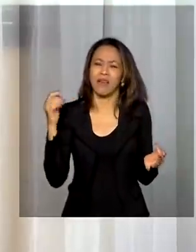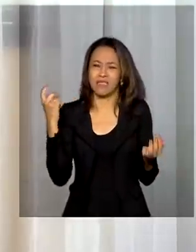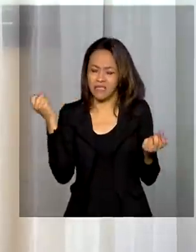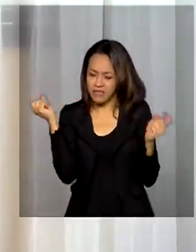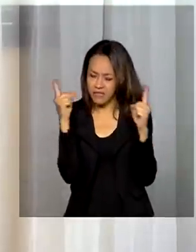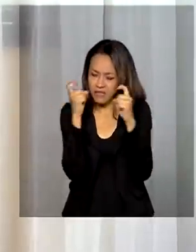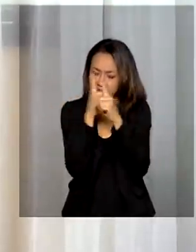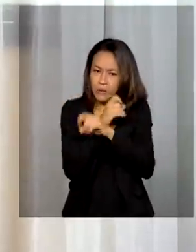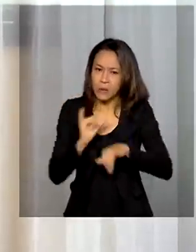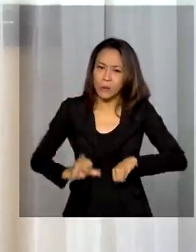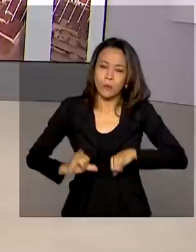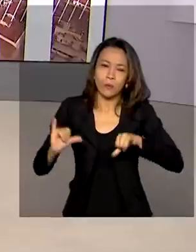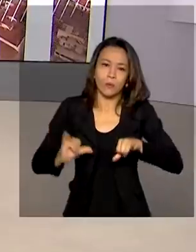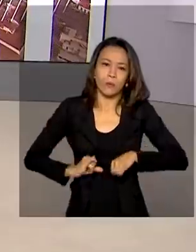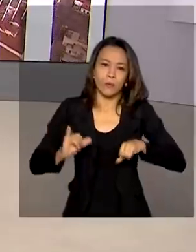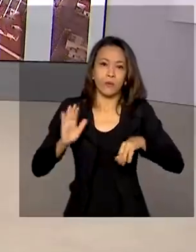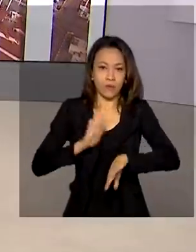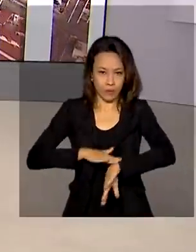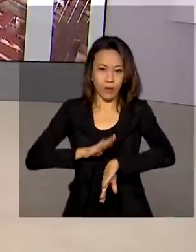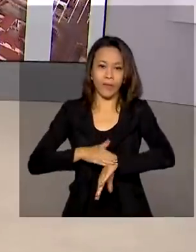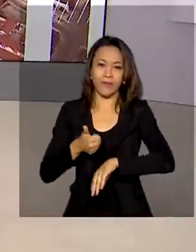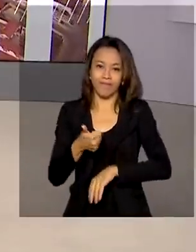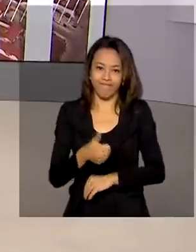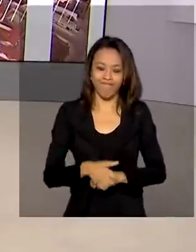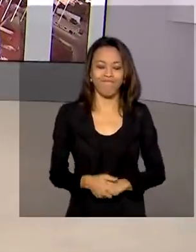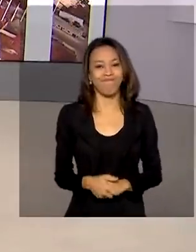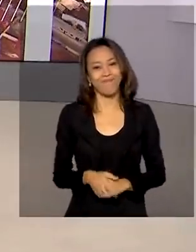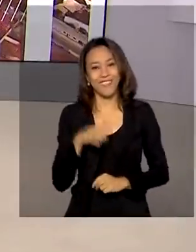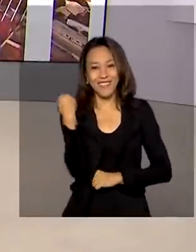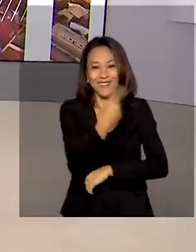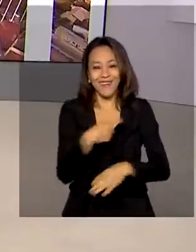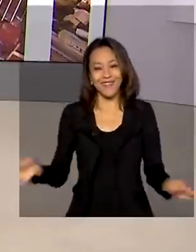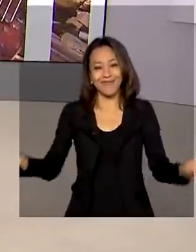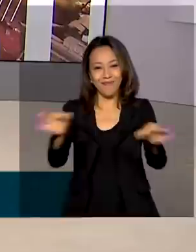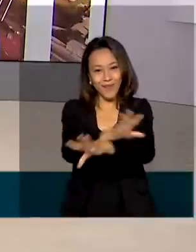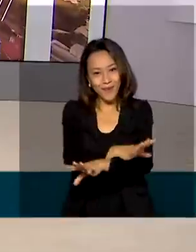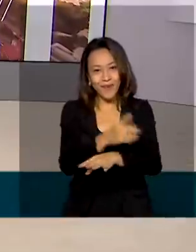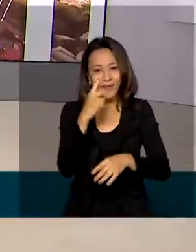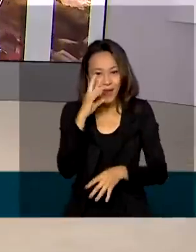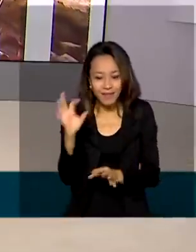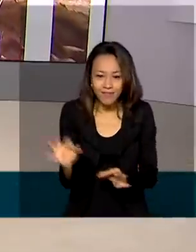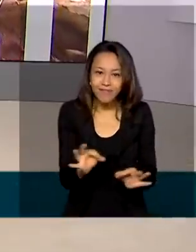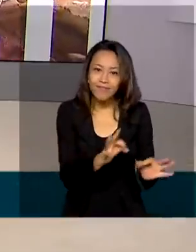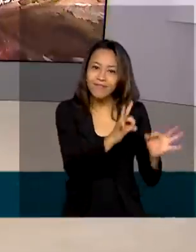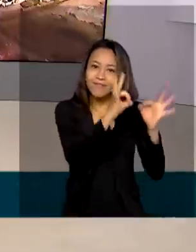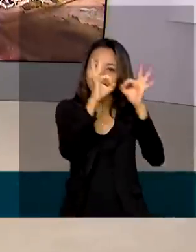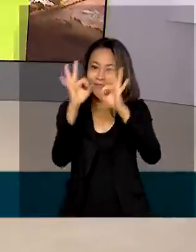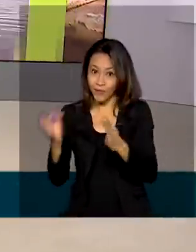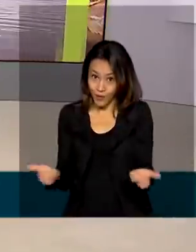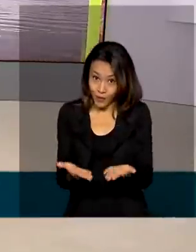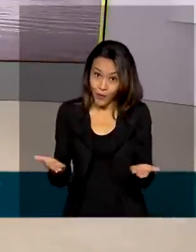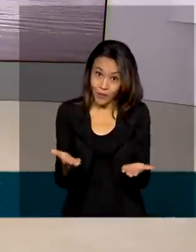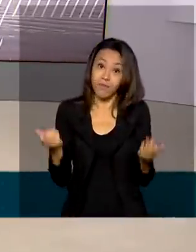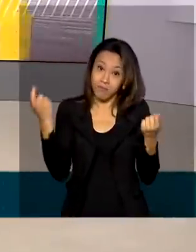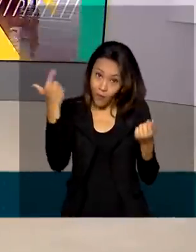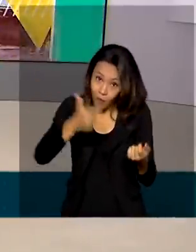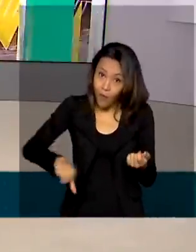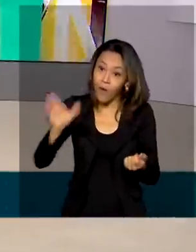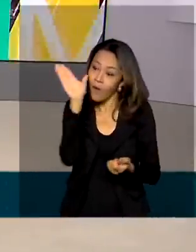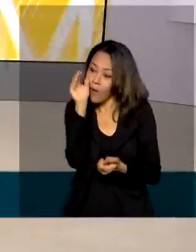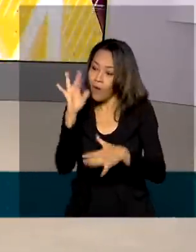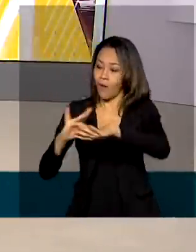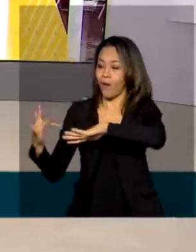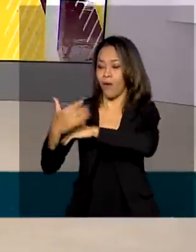passando por dificuldades neste momento e o Brasil em dia termina aqui as reportagens de hoje você confere nas